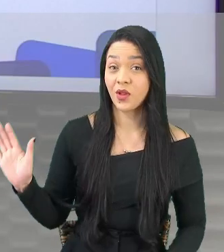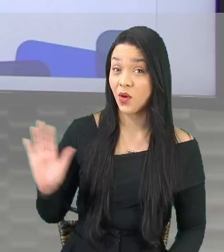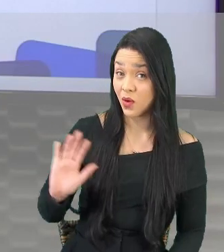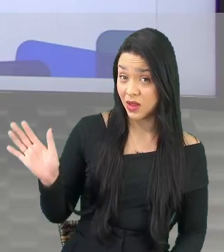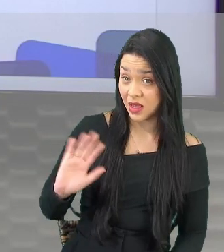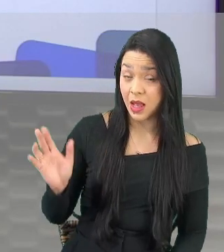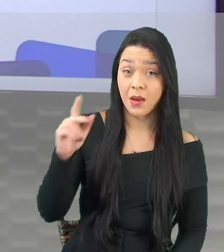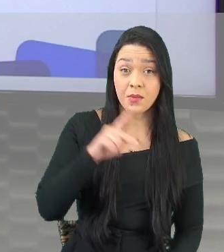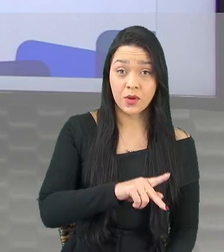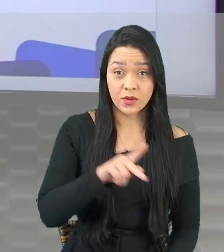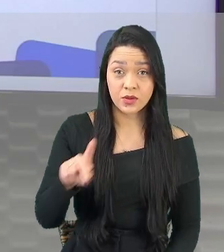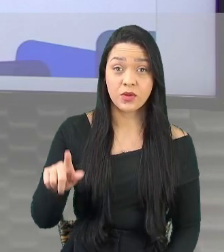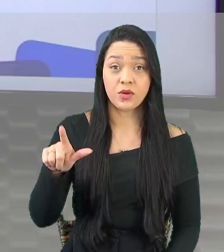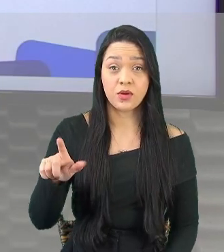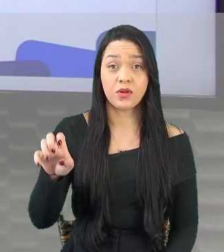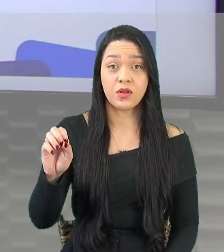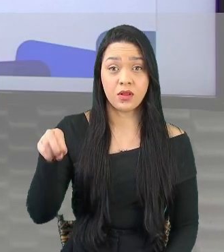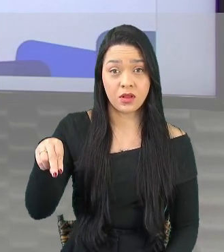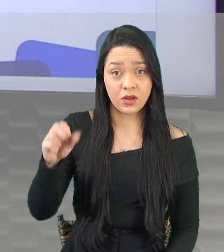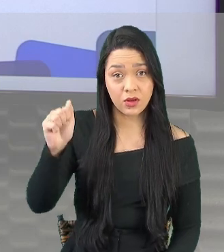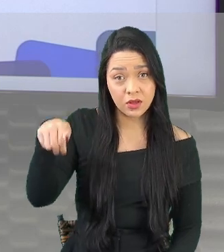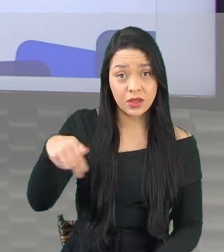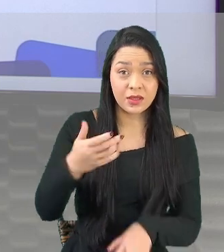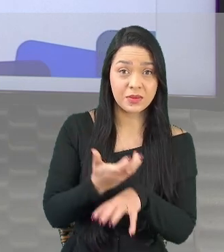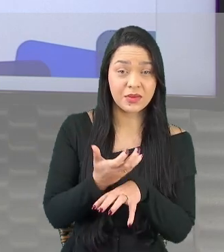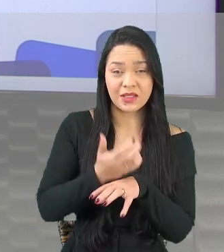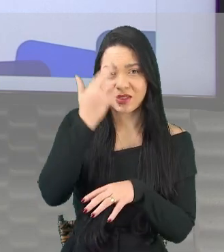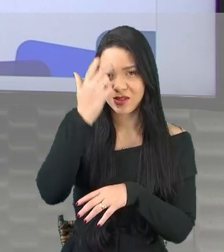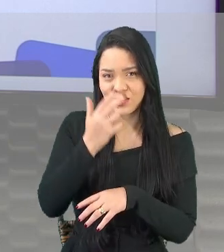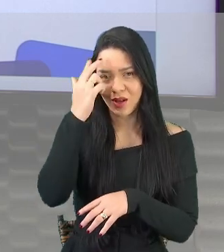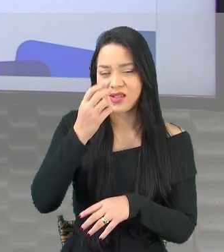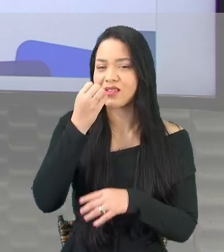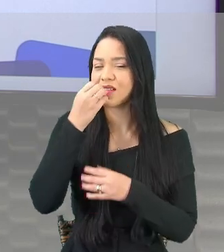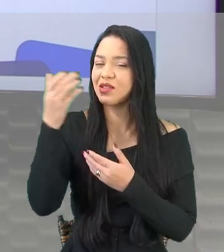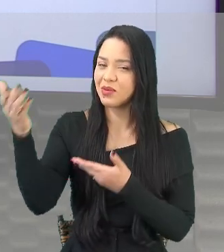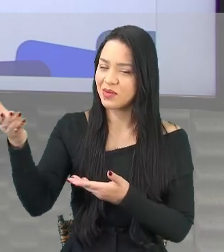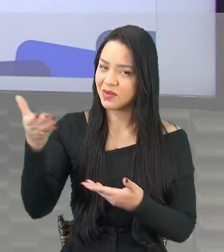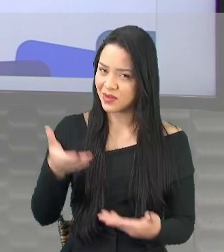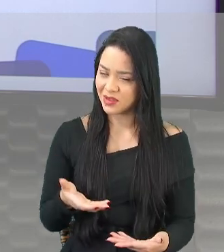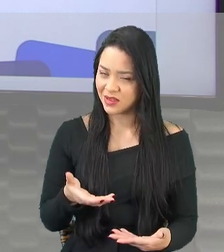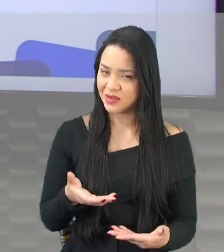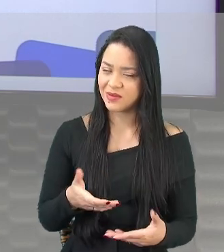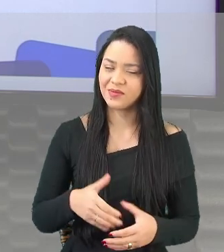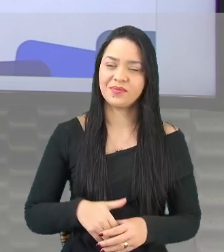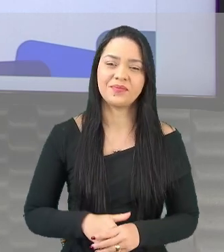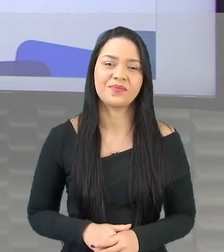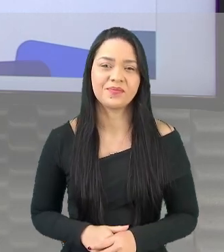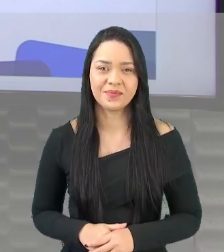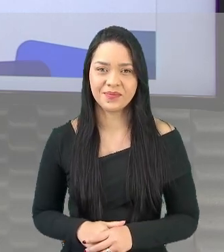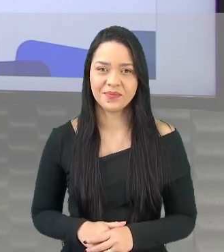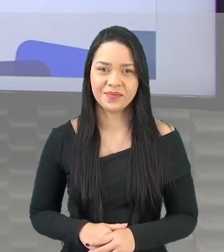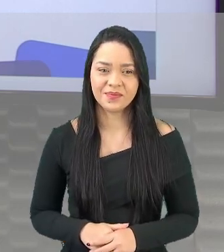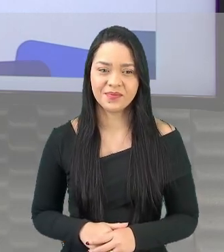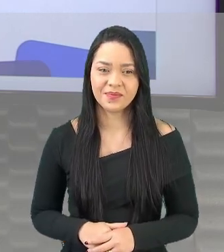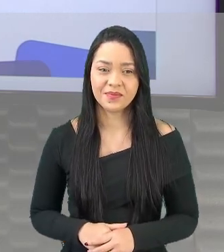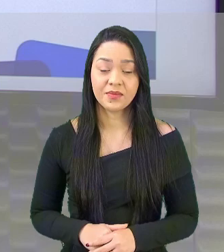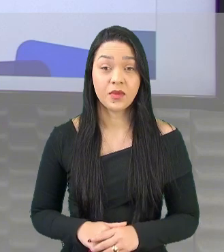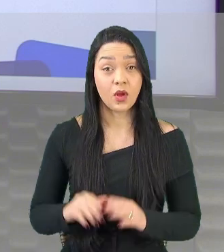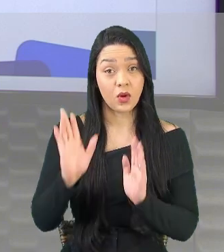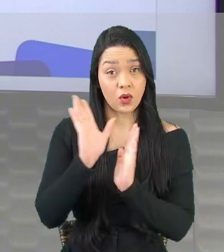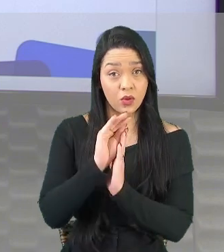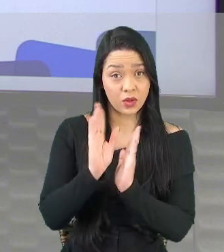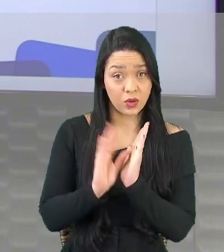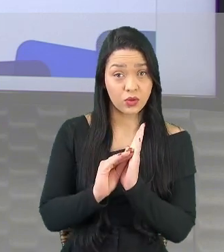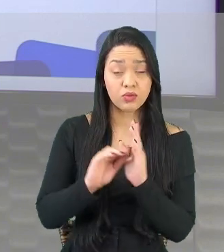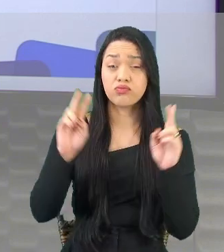Olá, estudante, professor Leonan Rodrigues de História. Sejam muito bem-vindos e bem-vindas a esta aula. O conteúdo desta